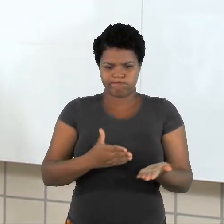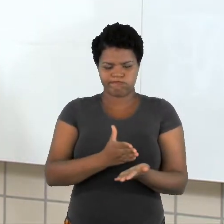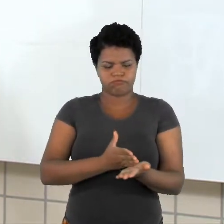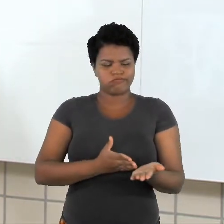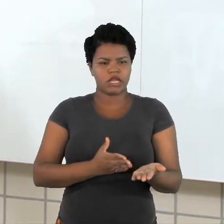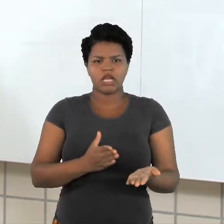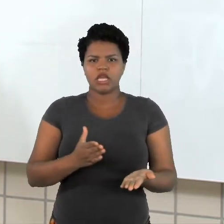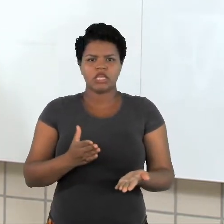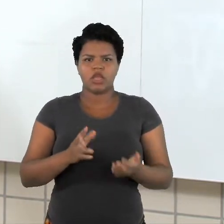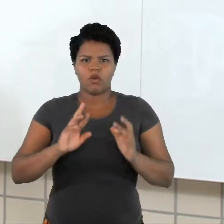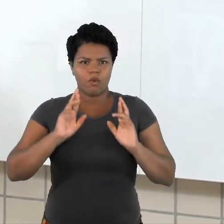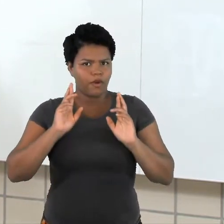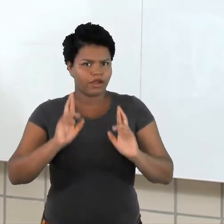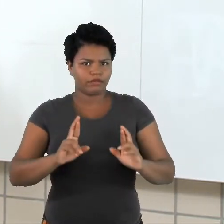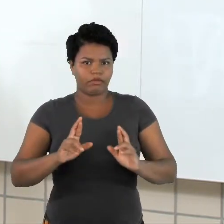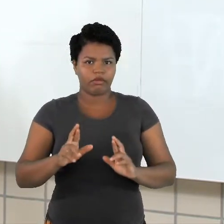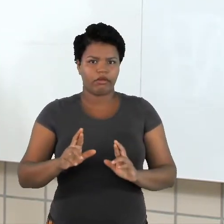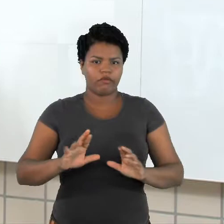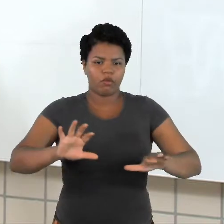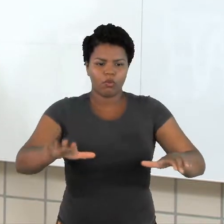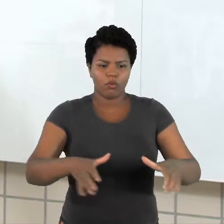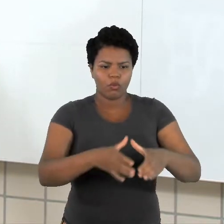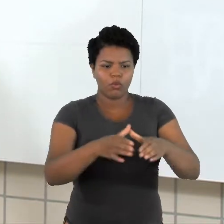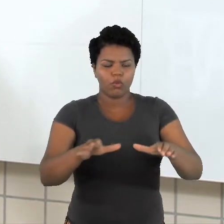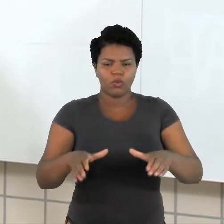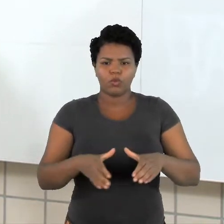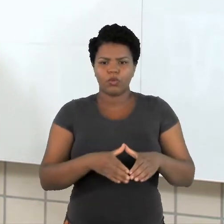respeitaram tribos